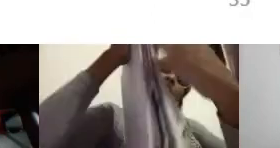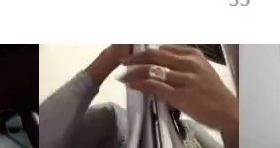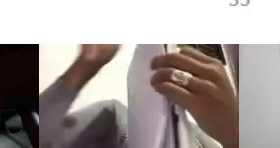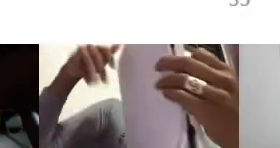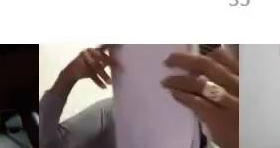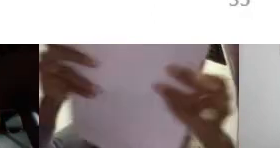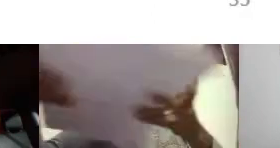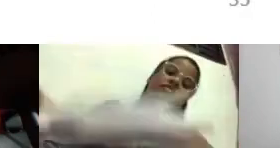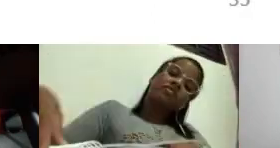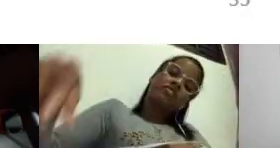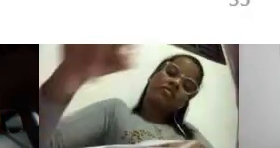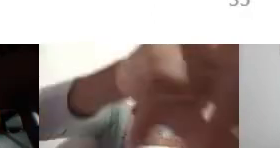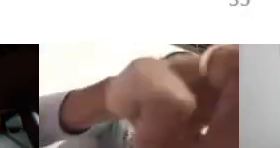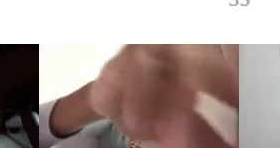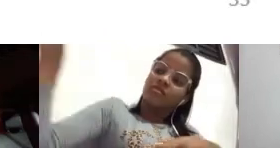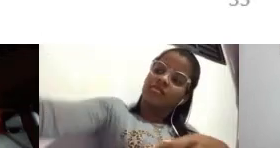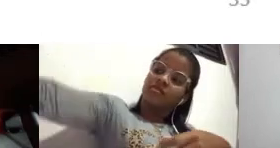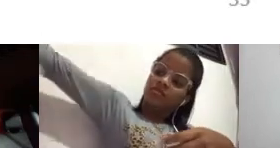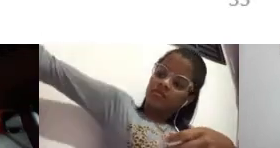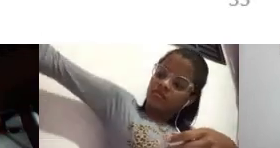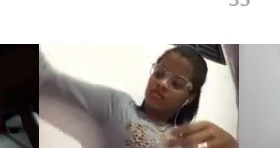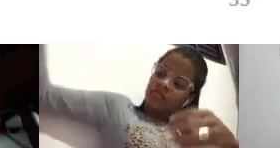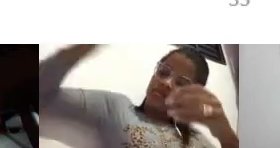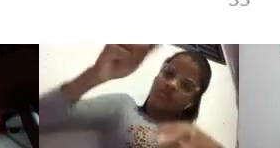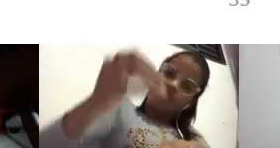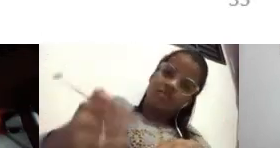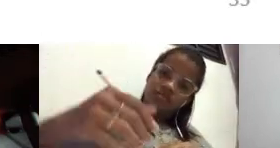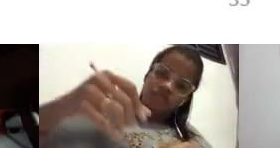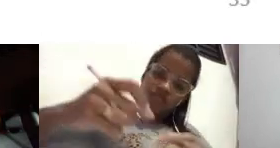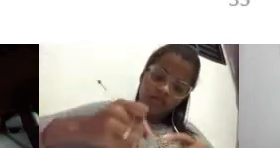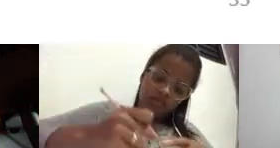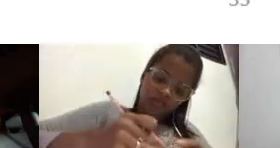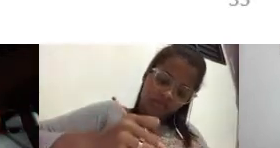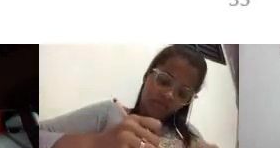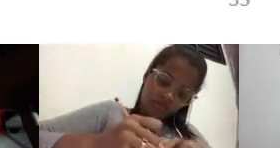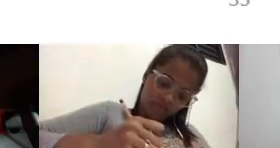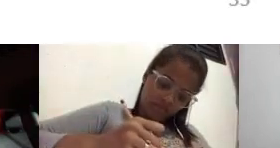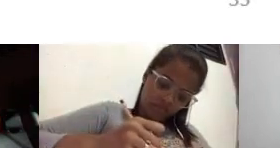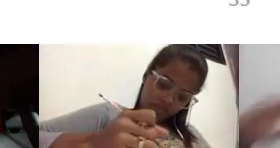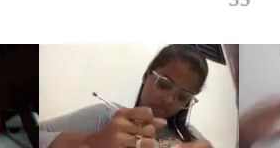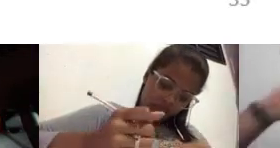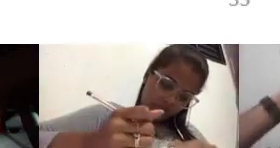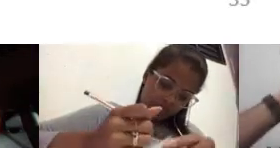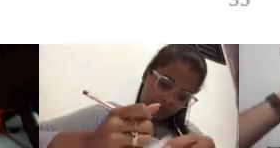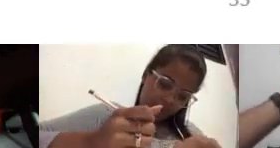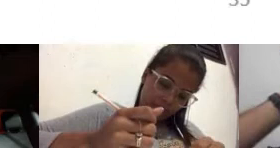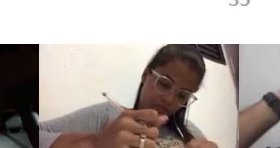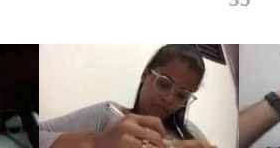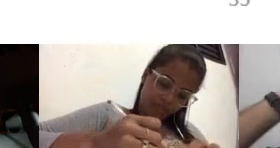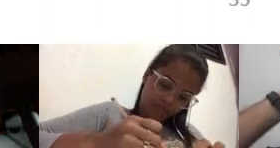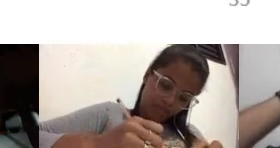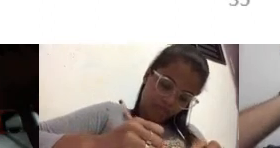é o vômito com hemácia, é o vômito de coloração avermelhada.